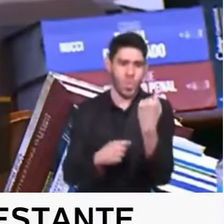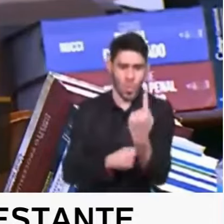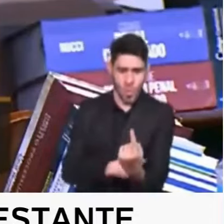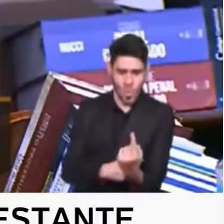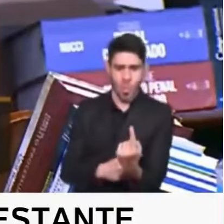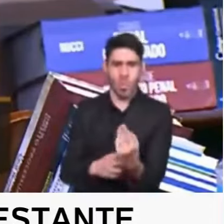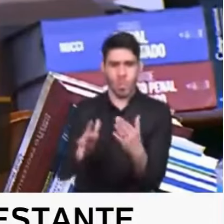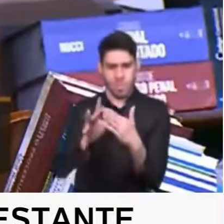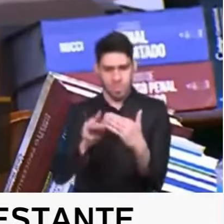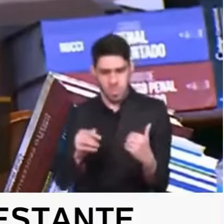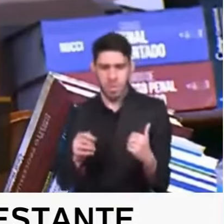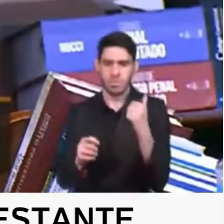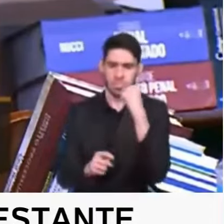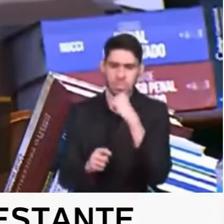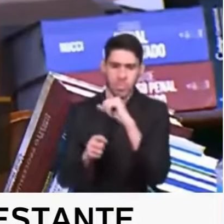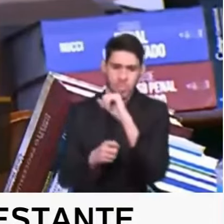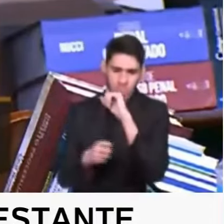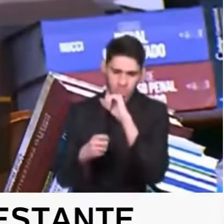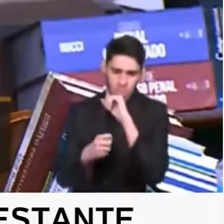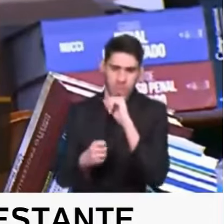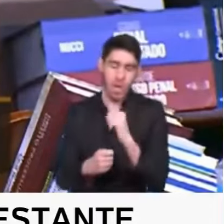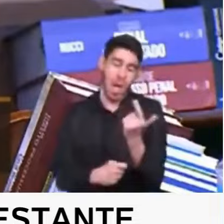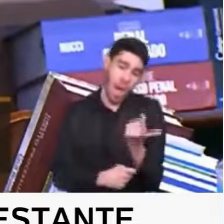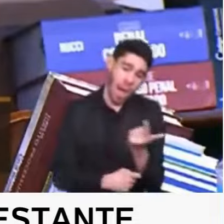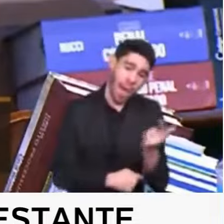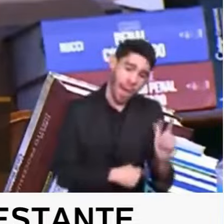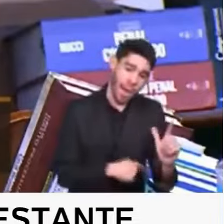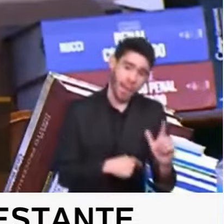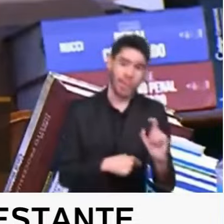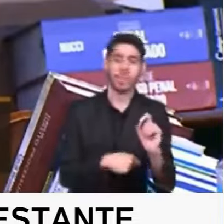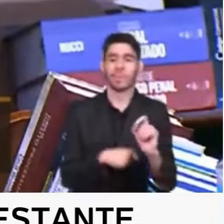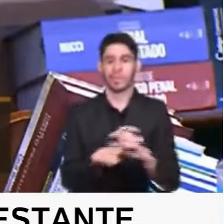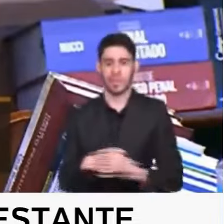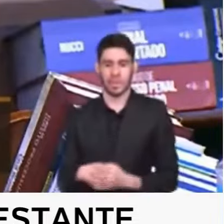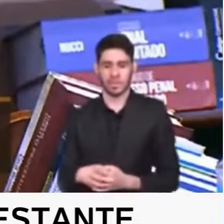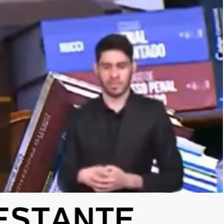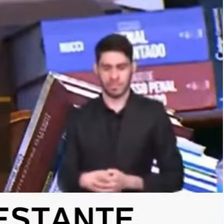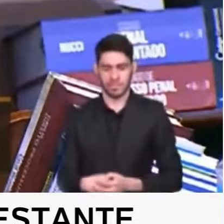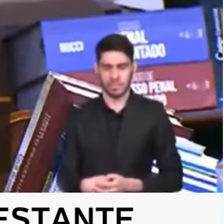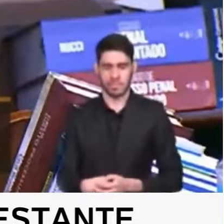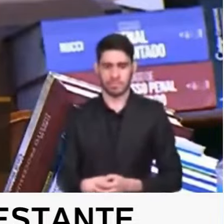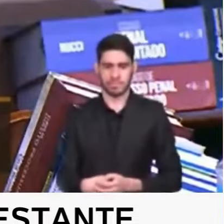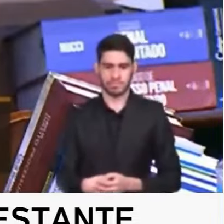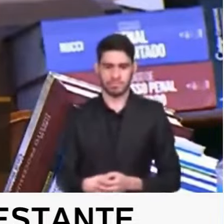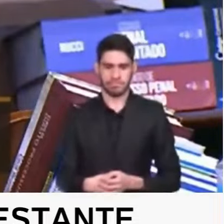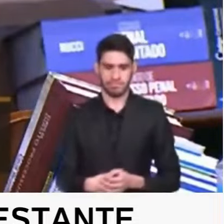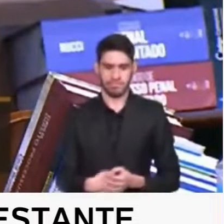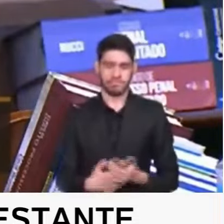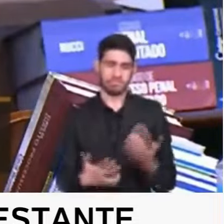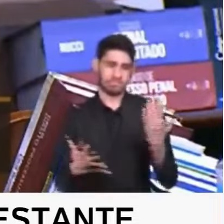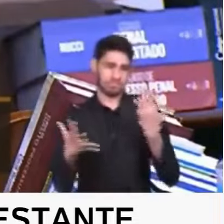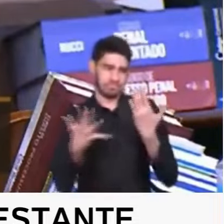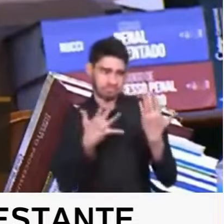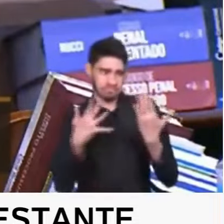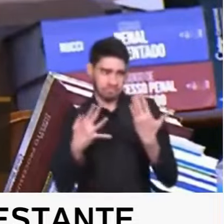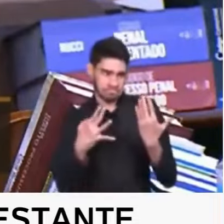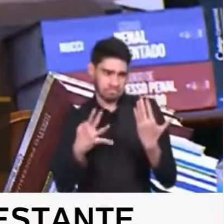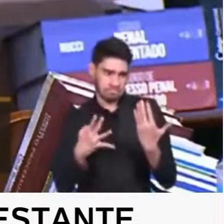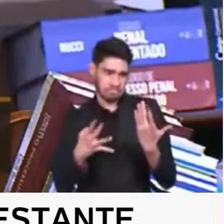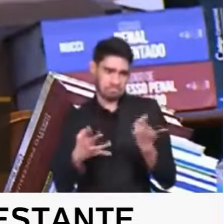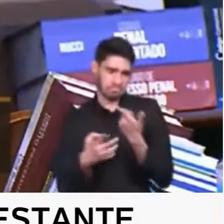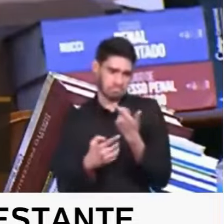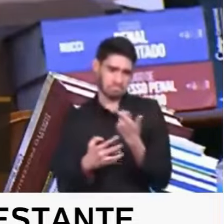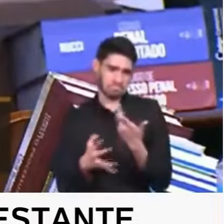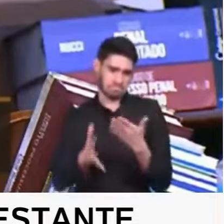firmou um Marco nos direitos das pessoas lgbtq a mais por unanimidade equiparou as relações entre pessoas do mesmo